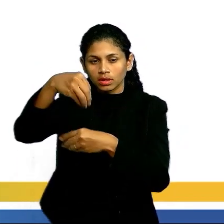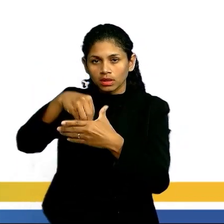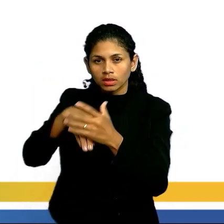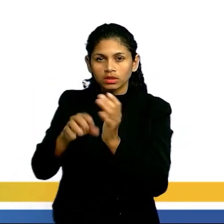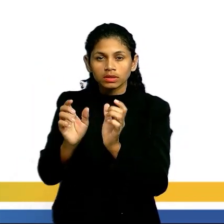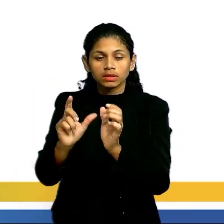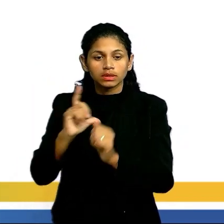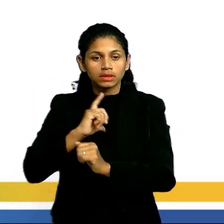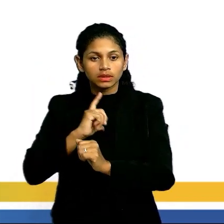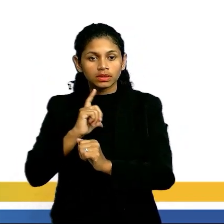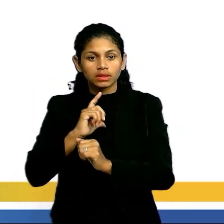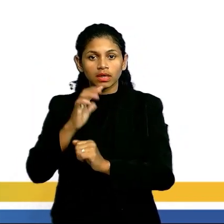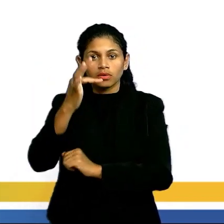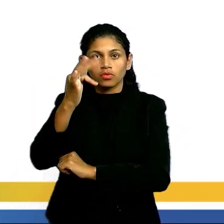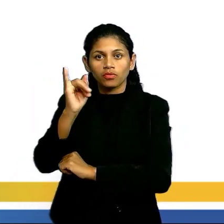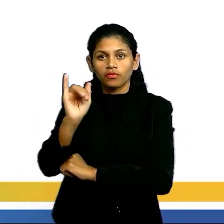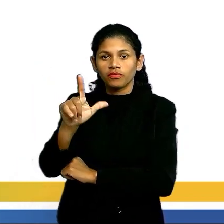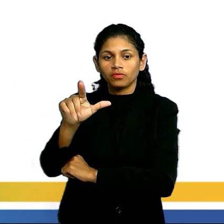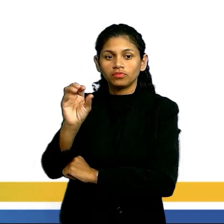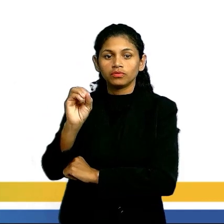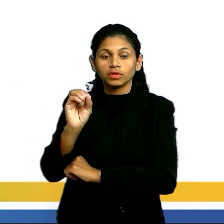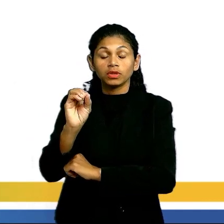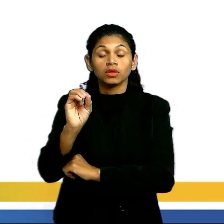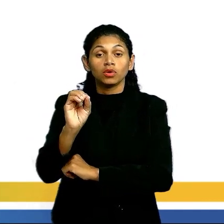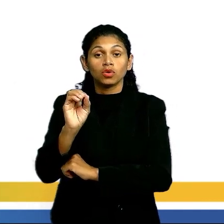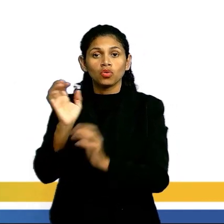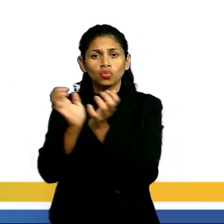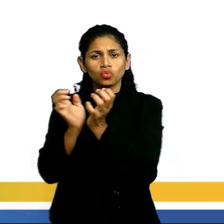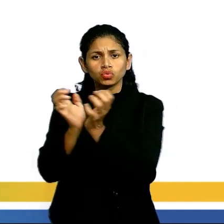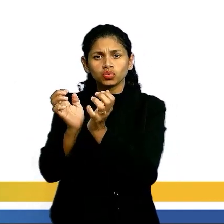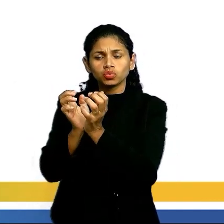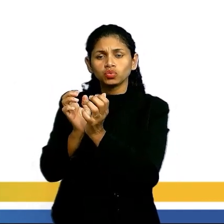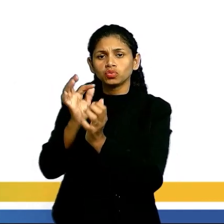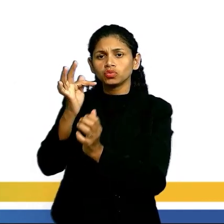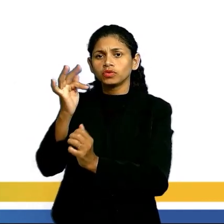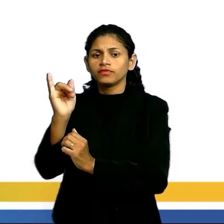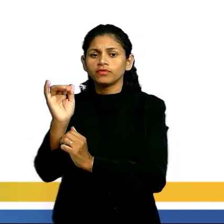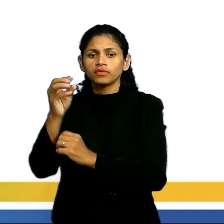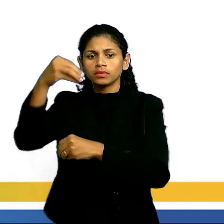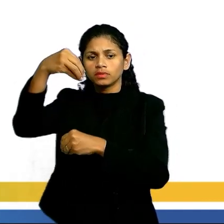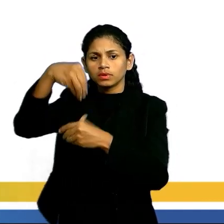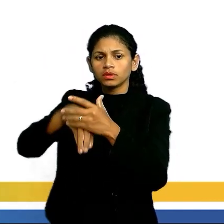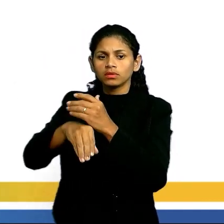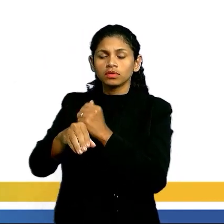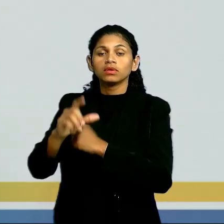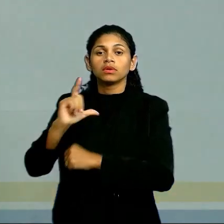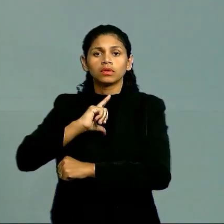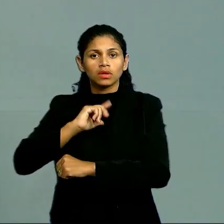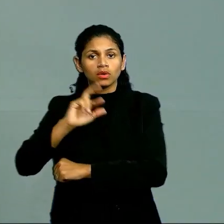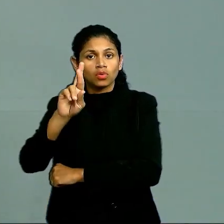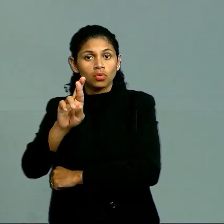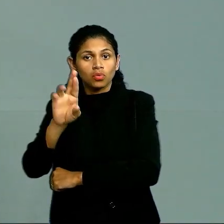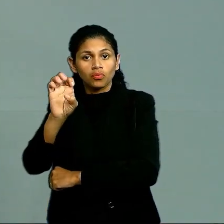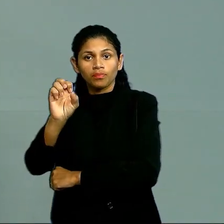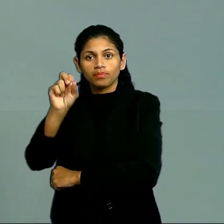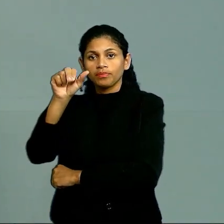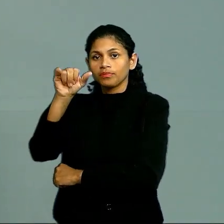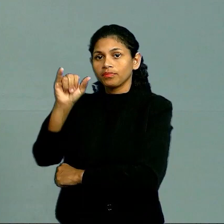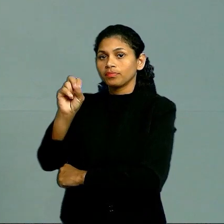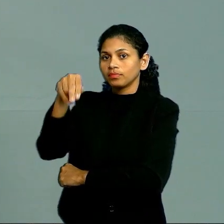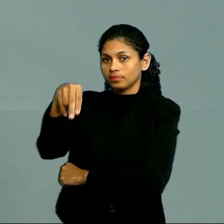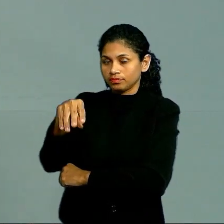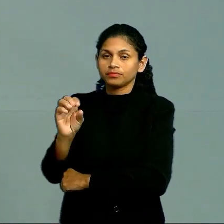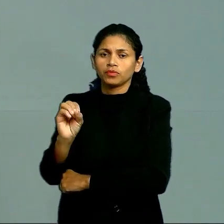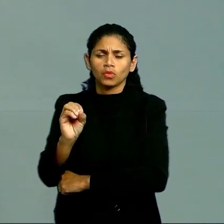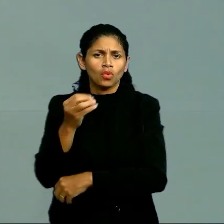um filo, e o conjunto de filo vai se tornar aí um reino. Acontece que você já deve ter até, né, falar, professora, como é que eu vou